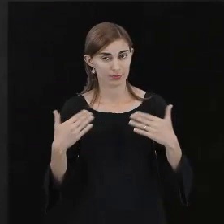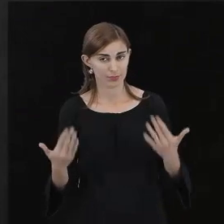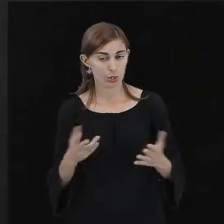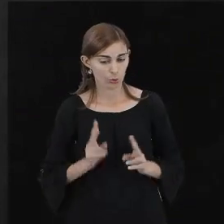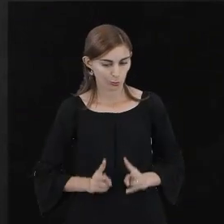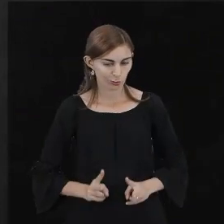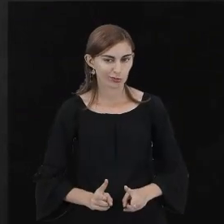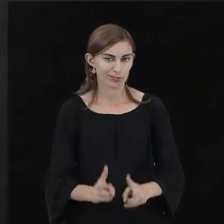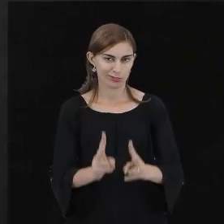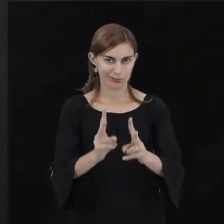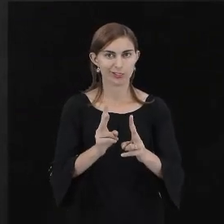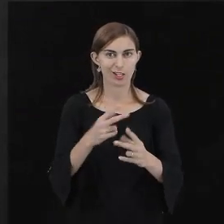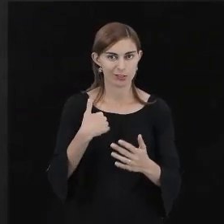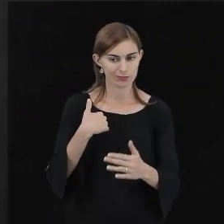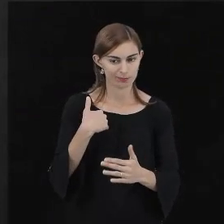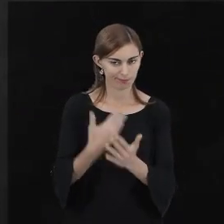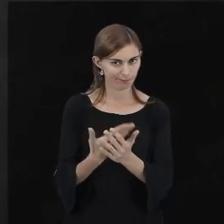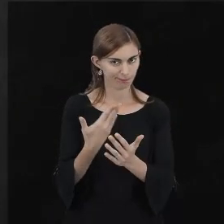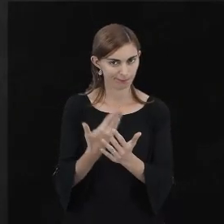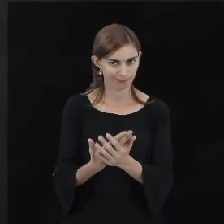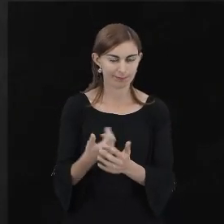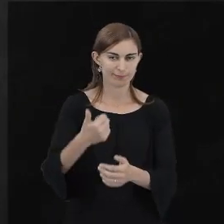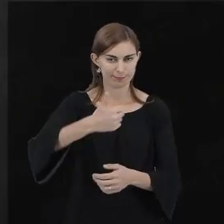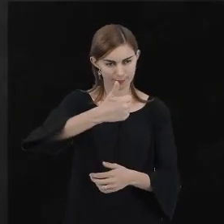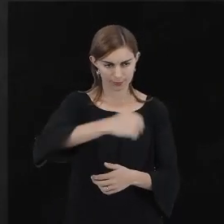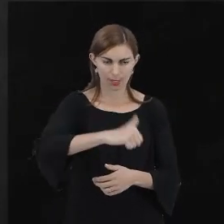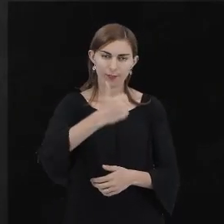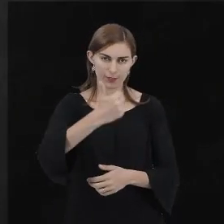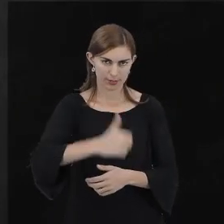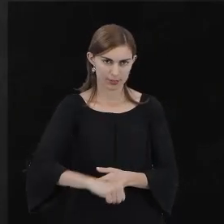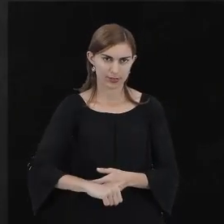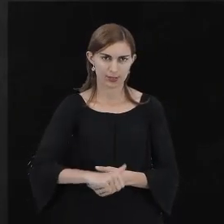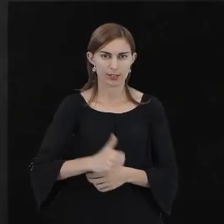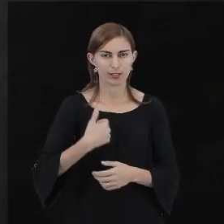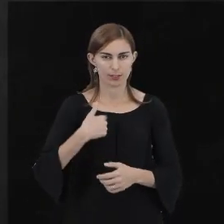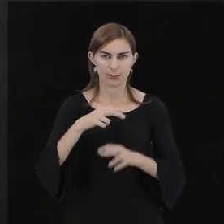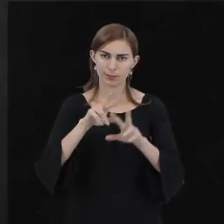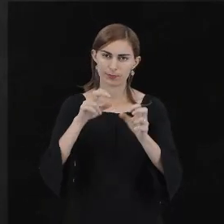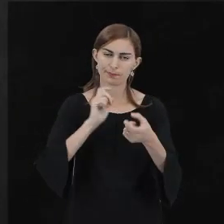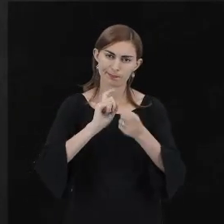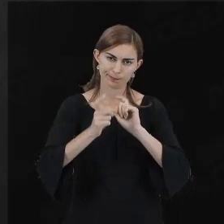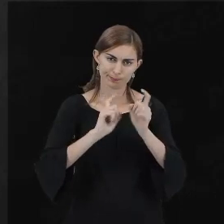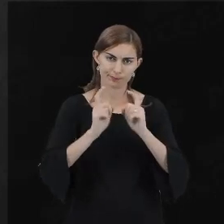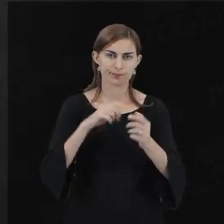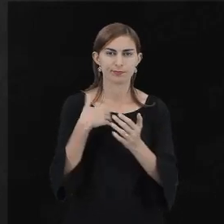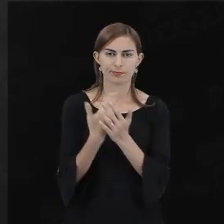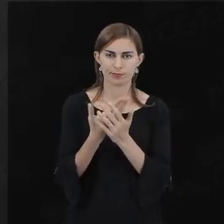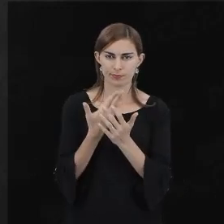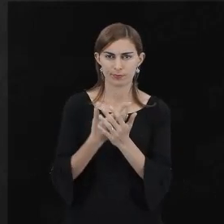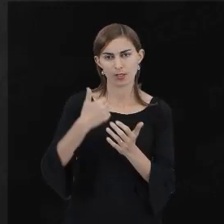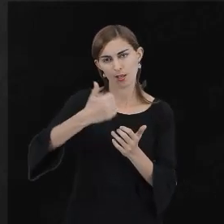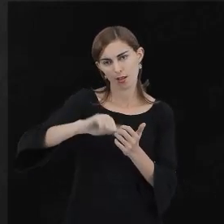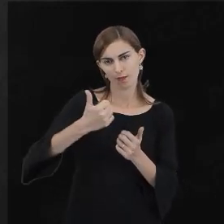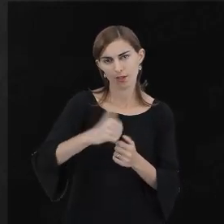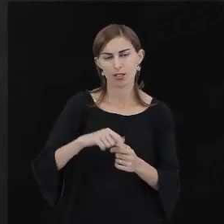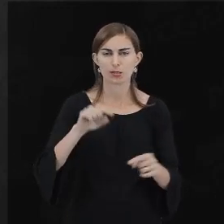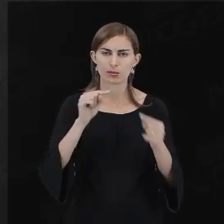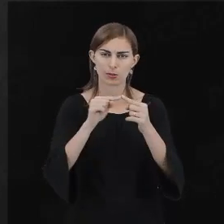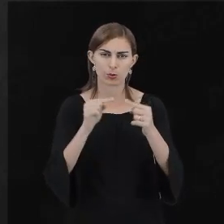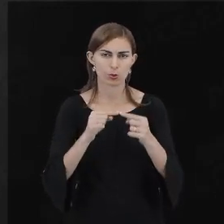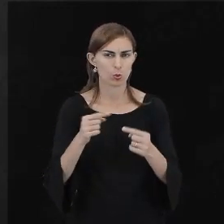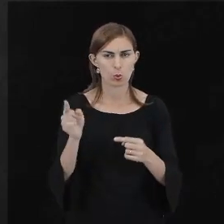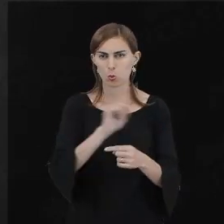Dando continuidade às nossas aulas sobre avaliação, iremos discutir nessa aula o que a avaliação tem a ver com a